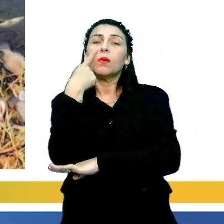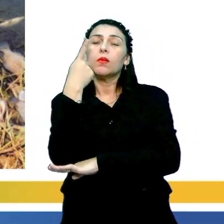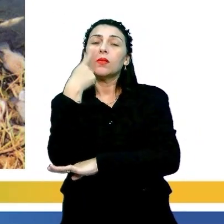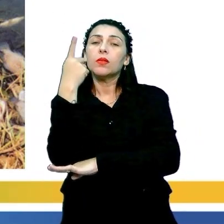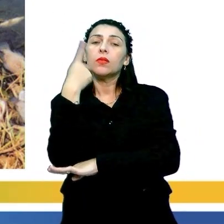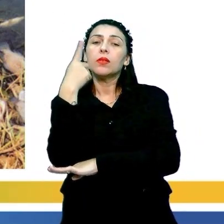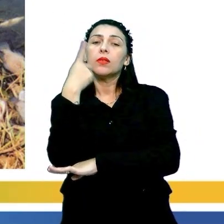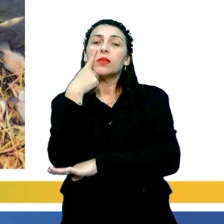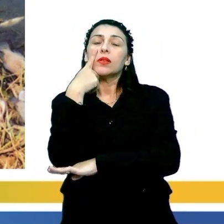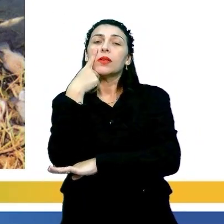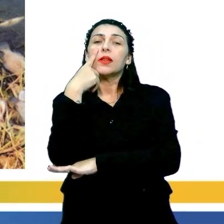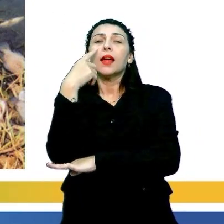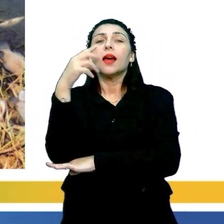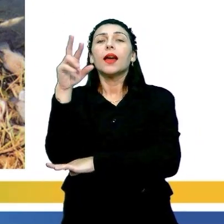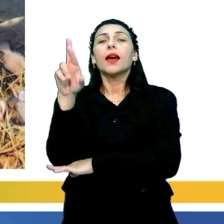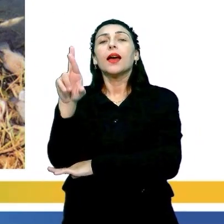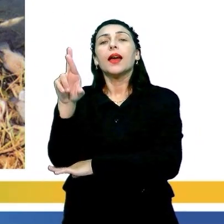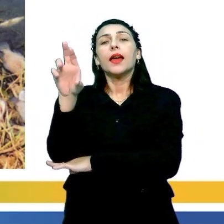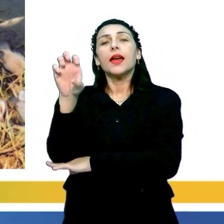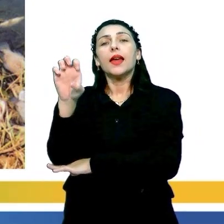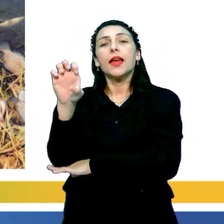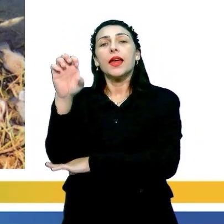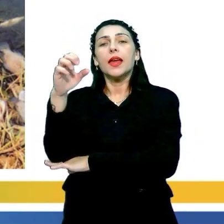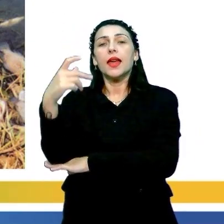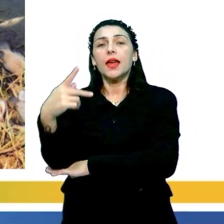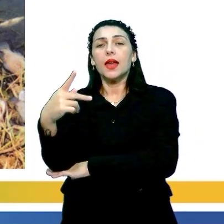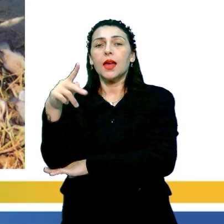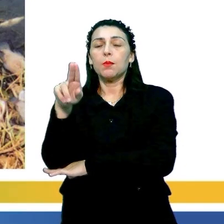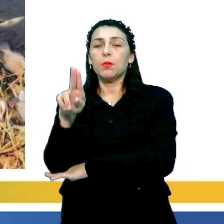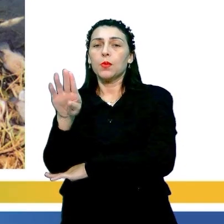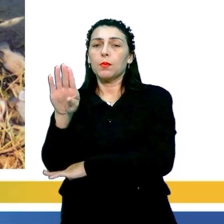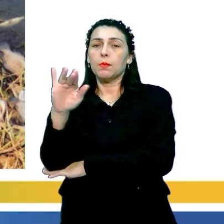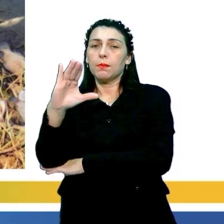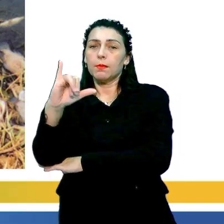na República Tcheca, em Praga, né? A Europa